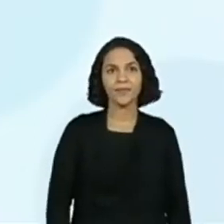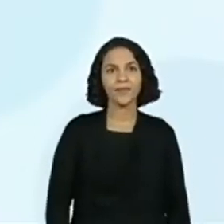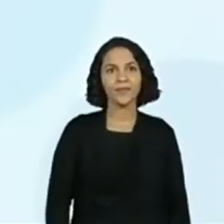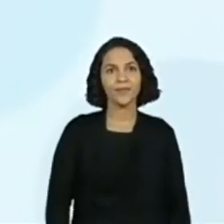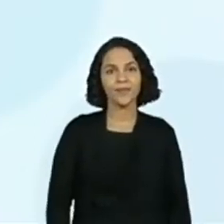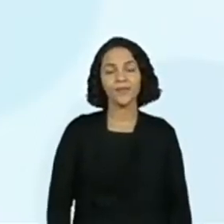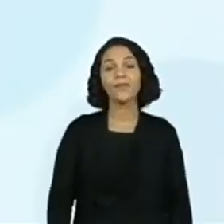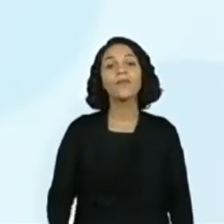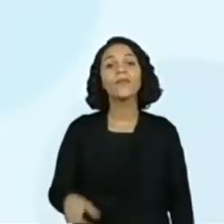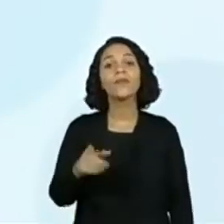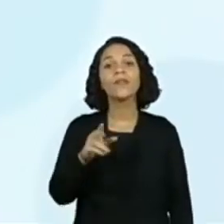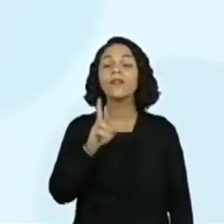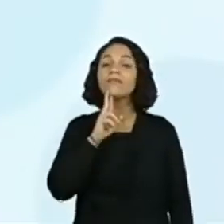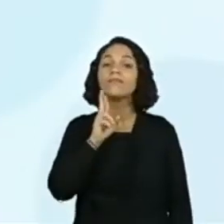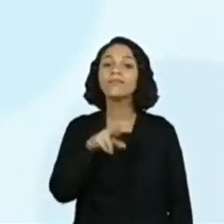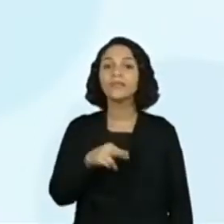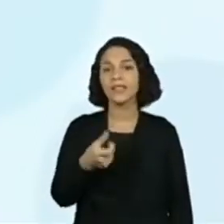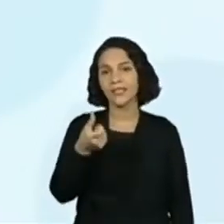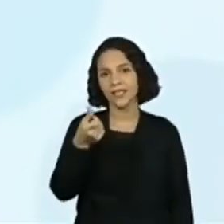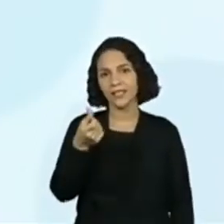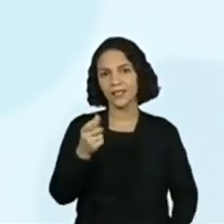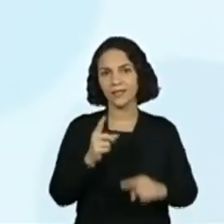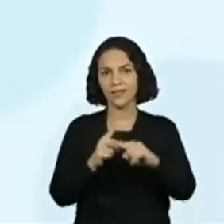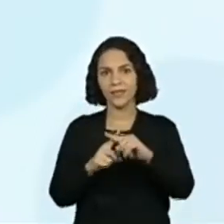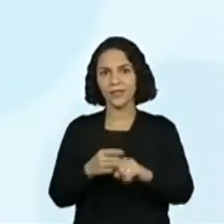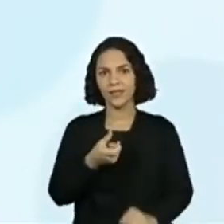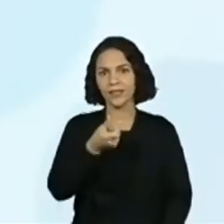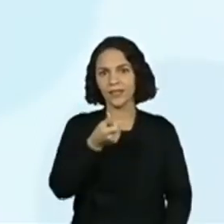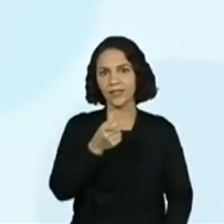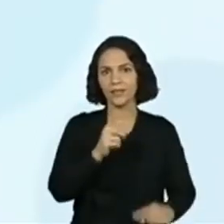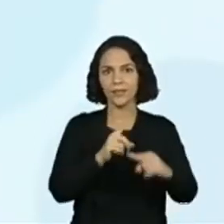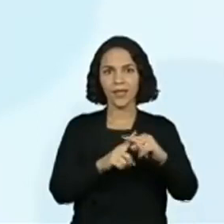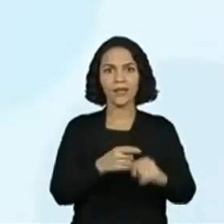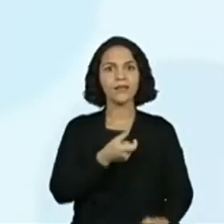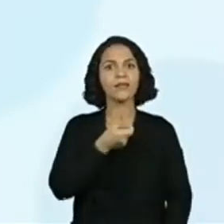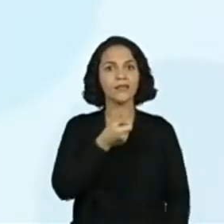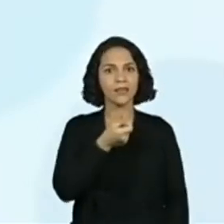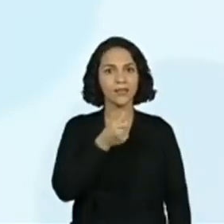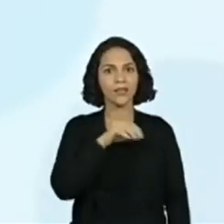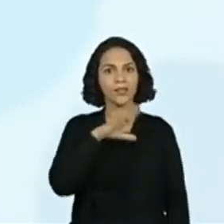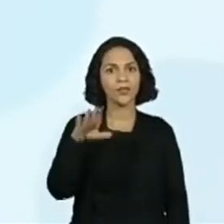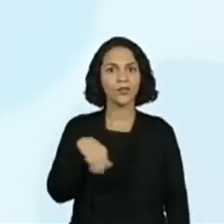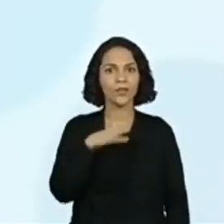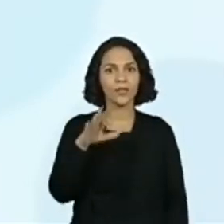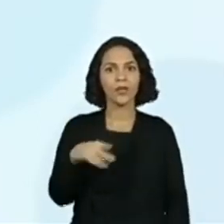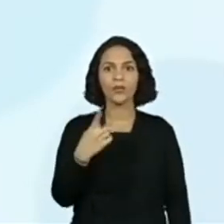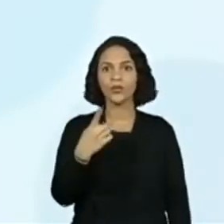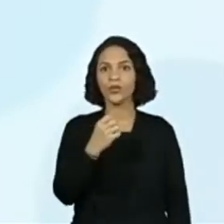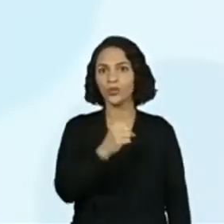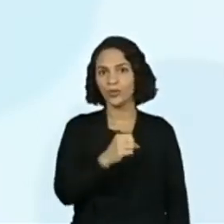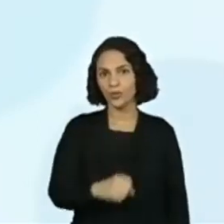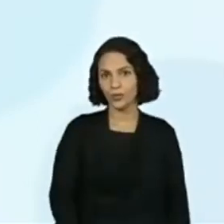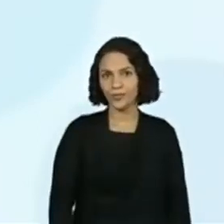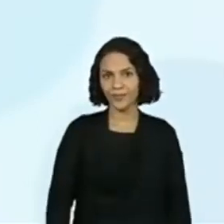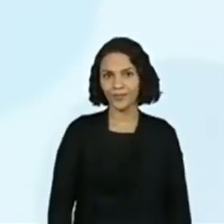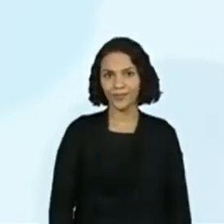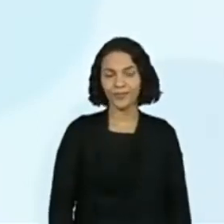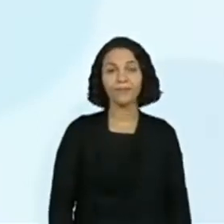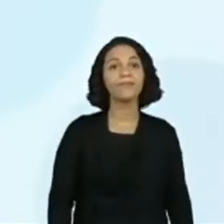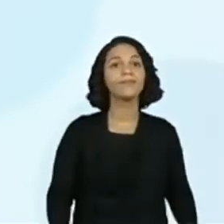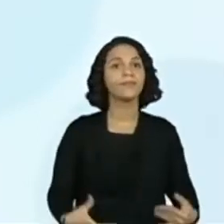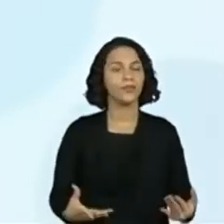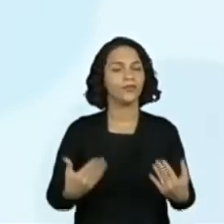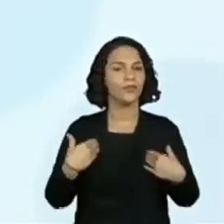6 é o mesmo que 6 mais 6 mais 6, que nós já podemos ver aí no quadro, 18. Então, vou